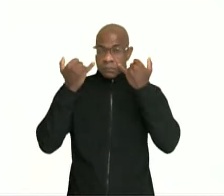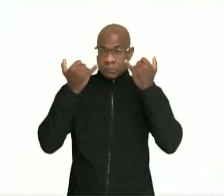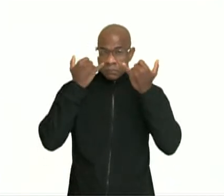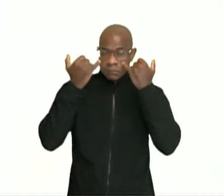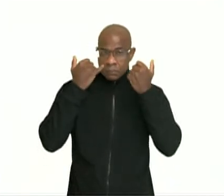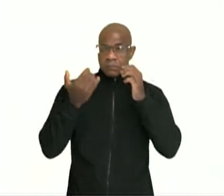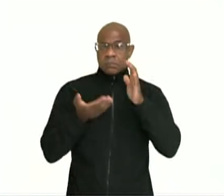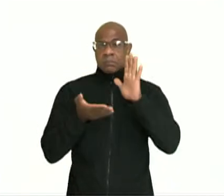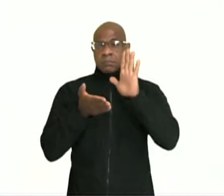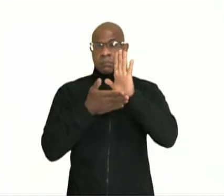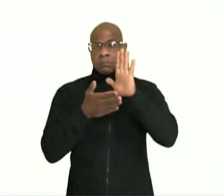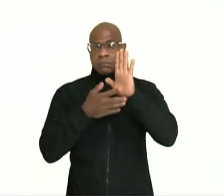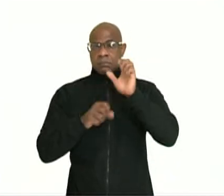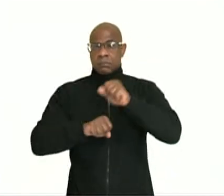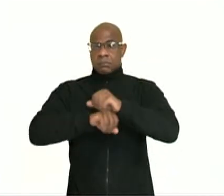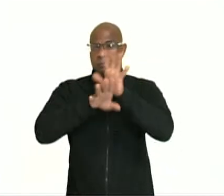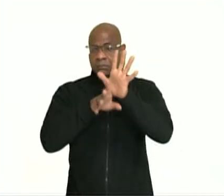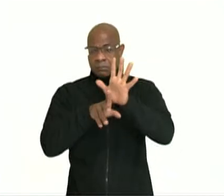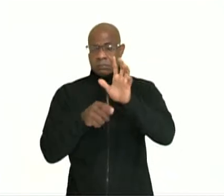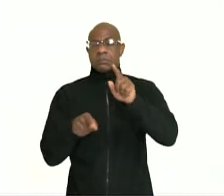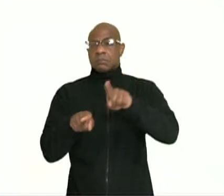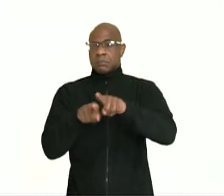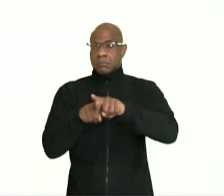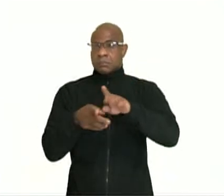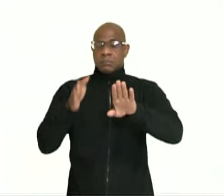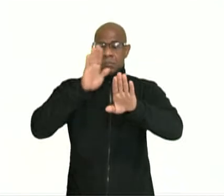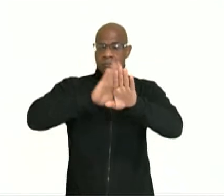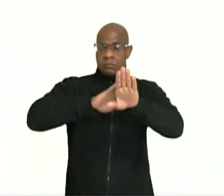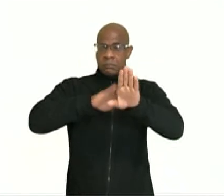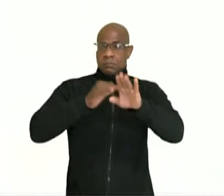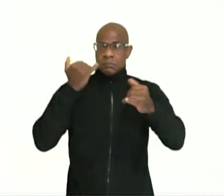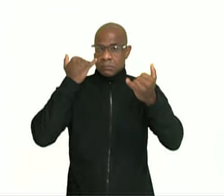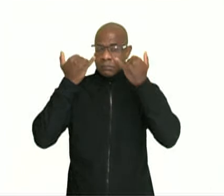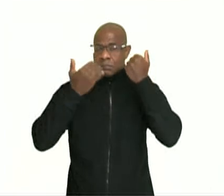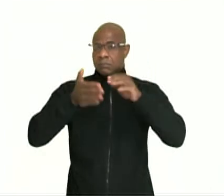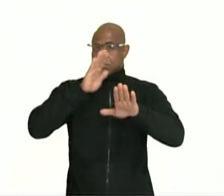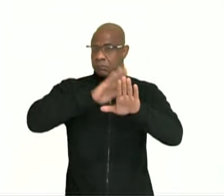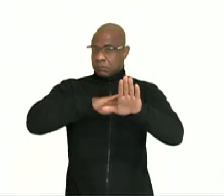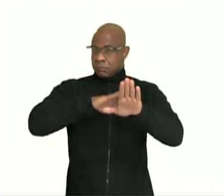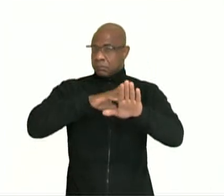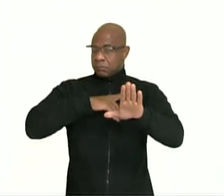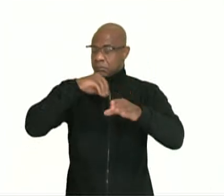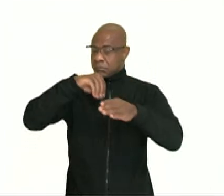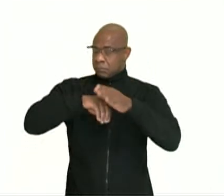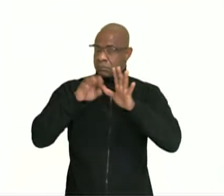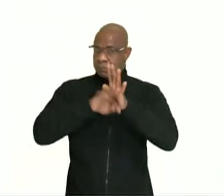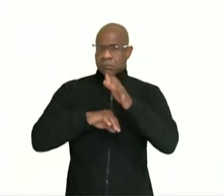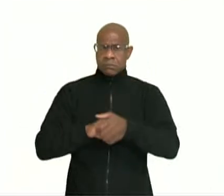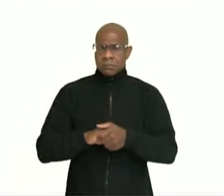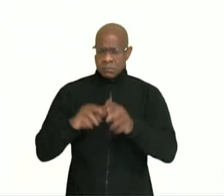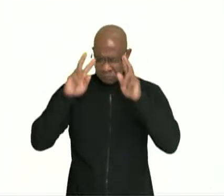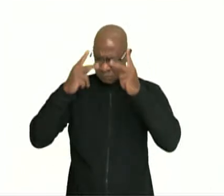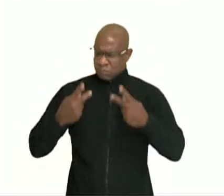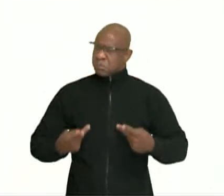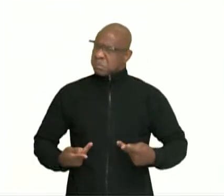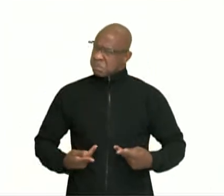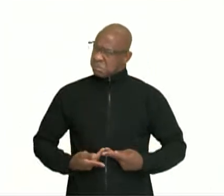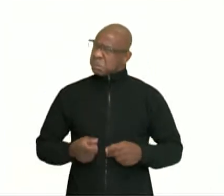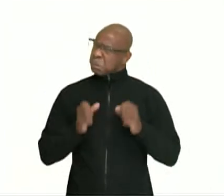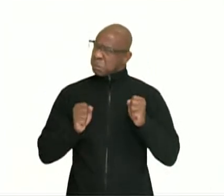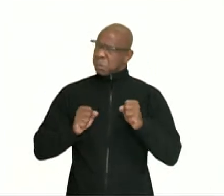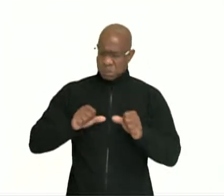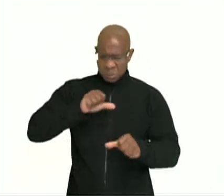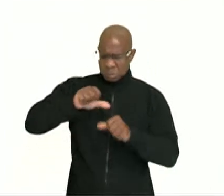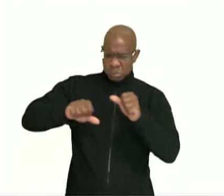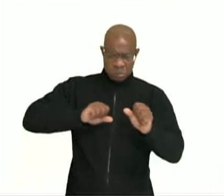e inferir informações implícitas no texto. O ser humano pode alterar o movimento de rotação da